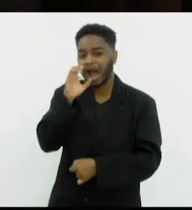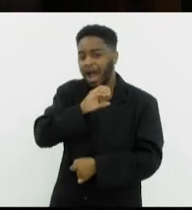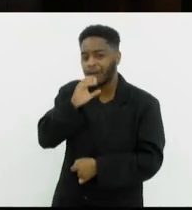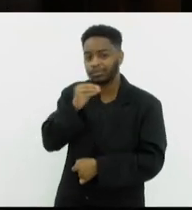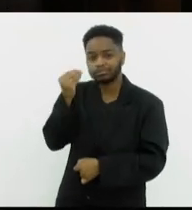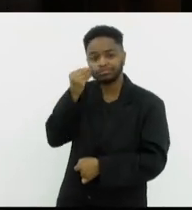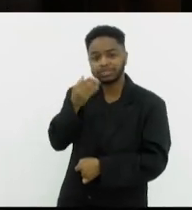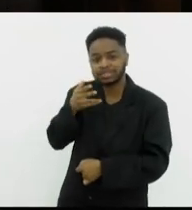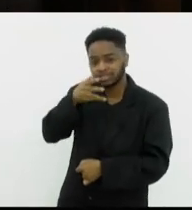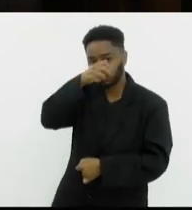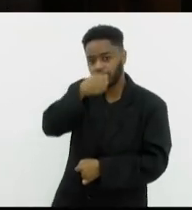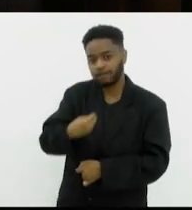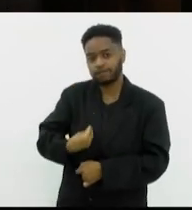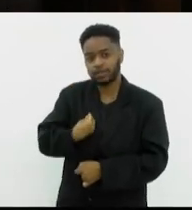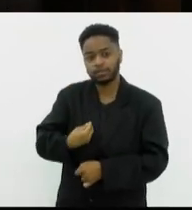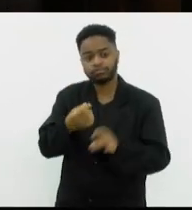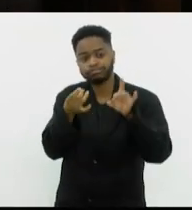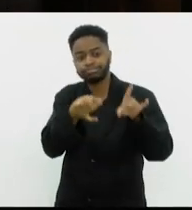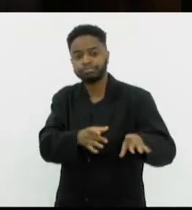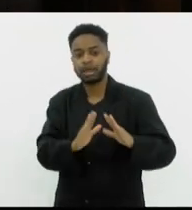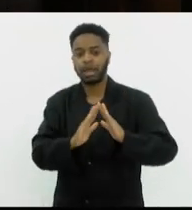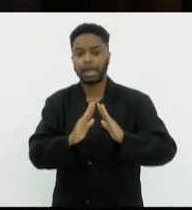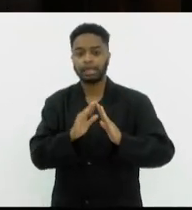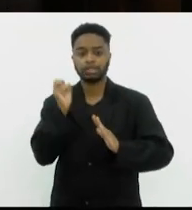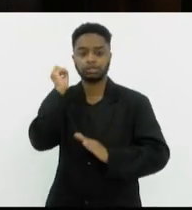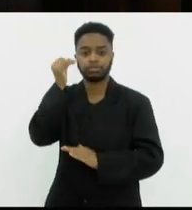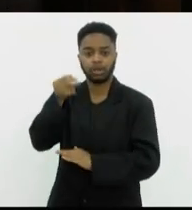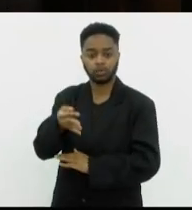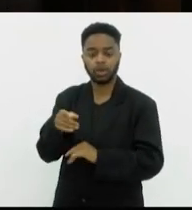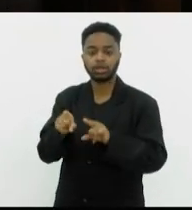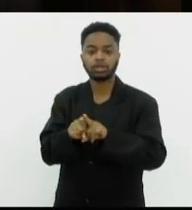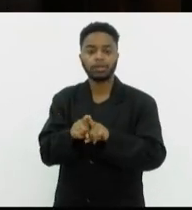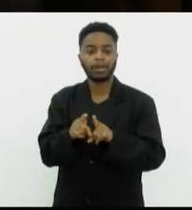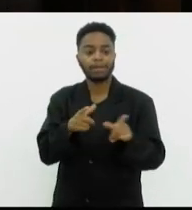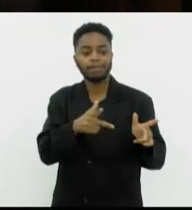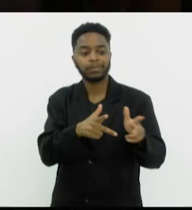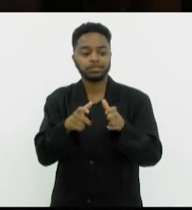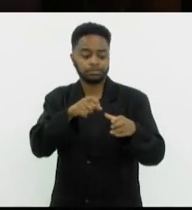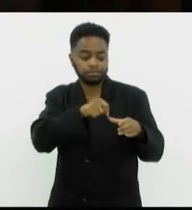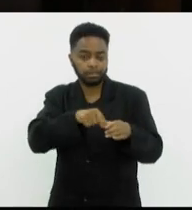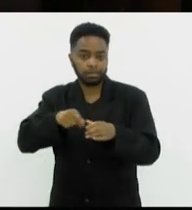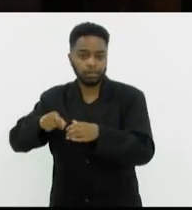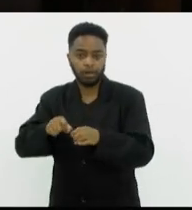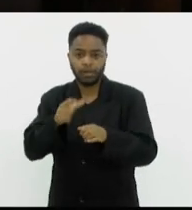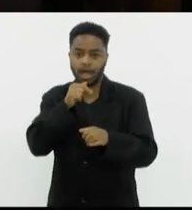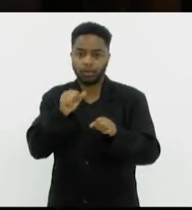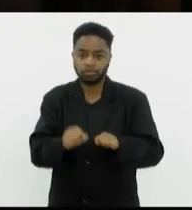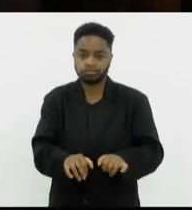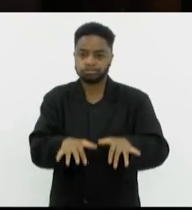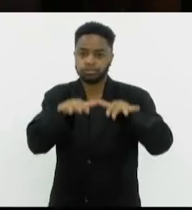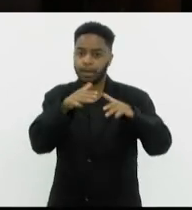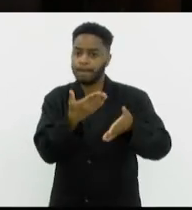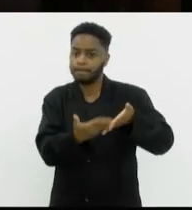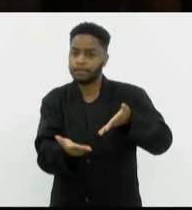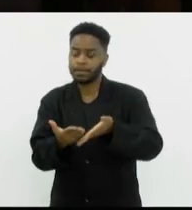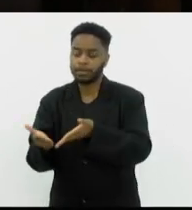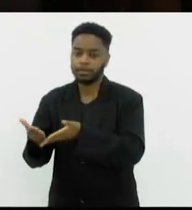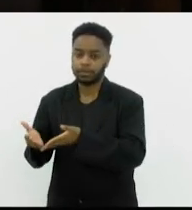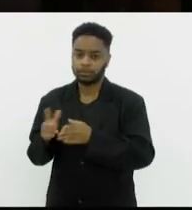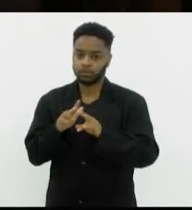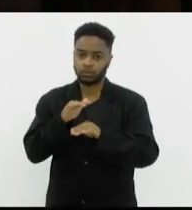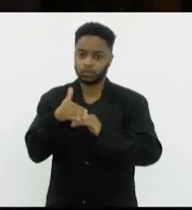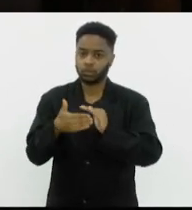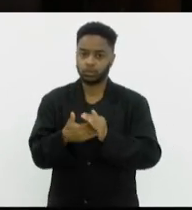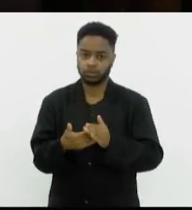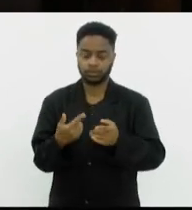vidas, deixando suas casas no meio da noite e vendo sua plantação embaixo d'água, perdendo tudo, né? Vendo a